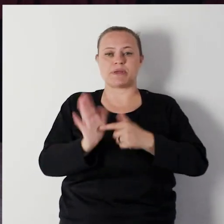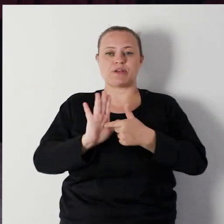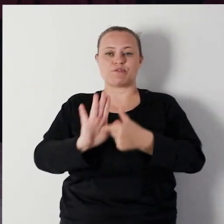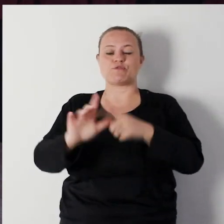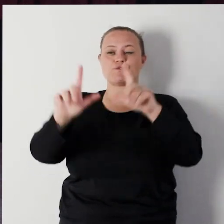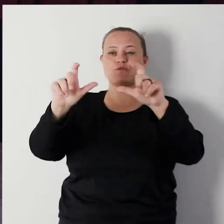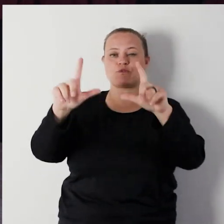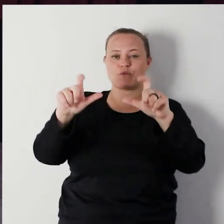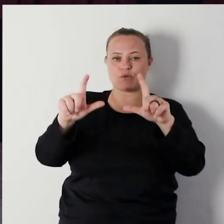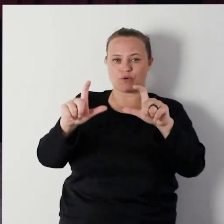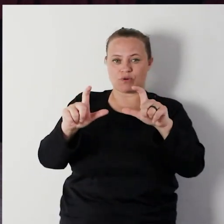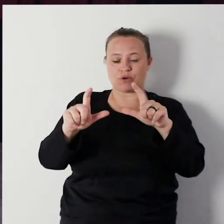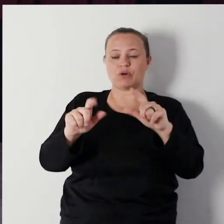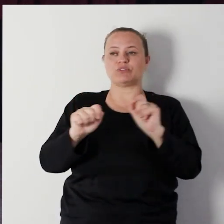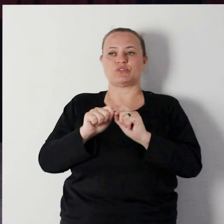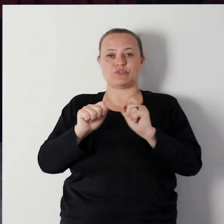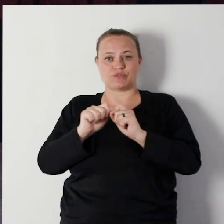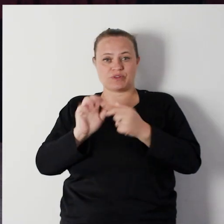algum material